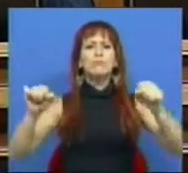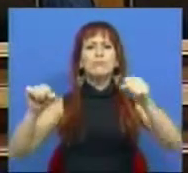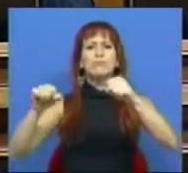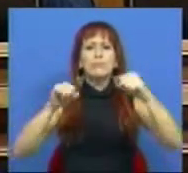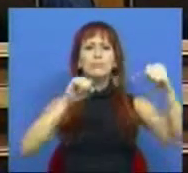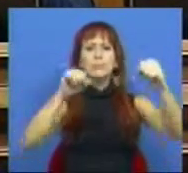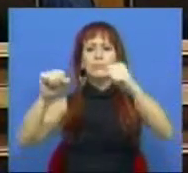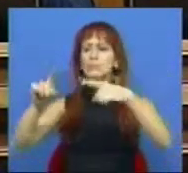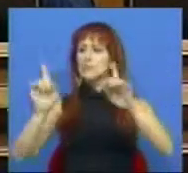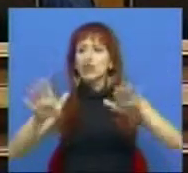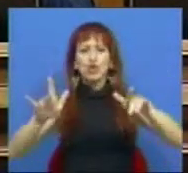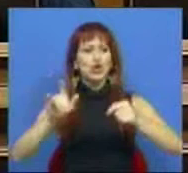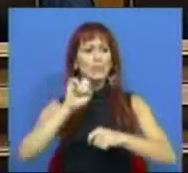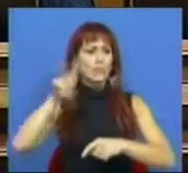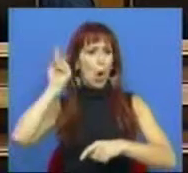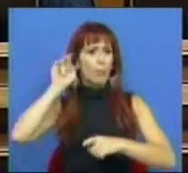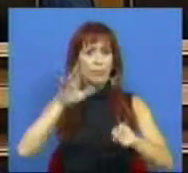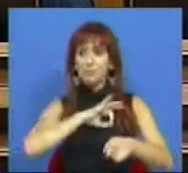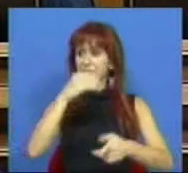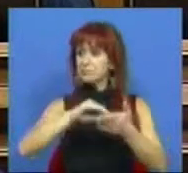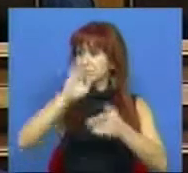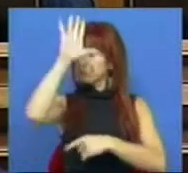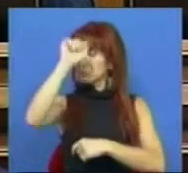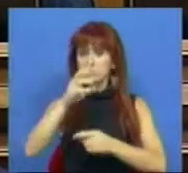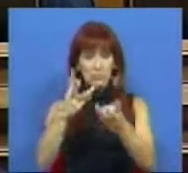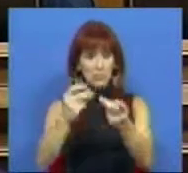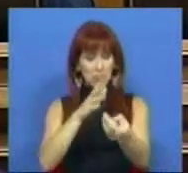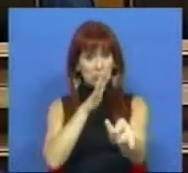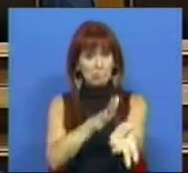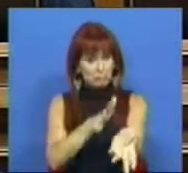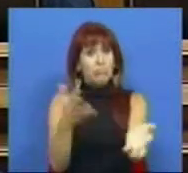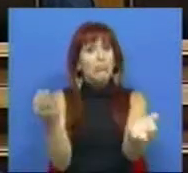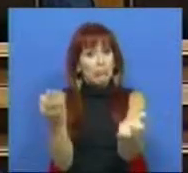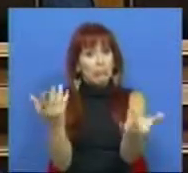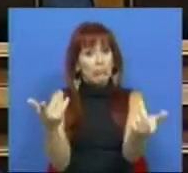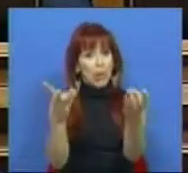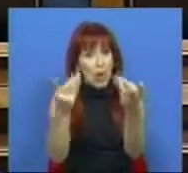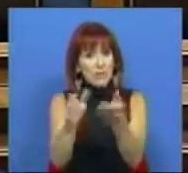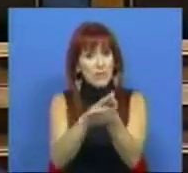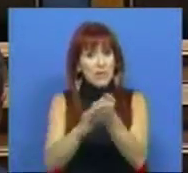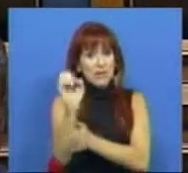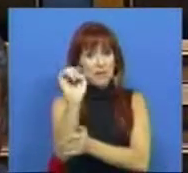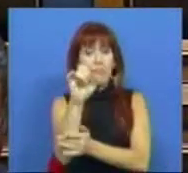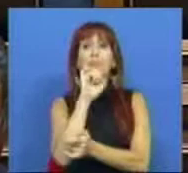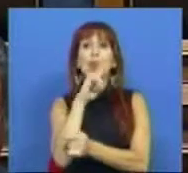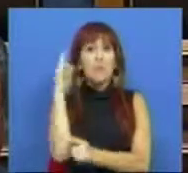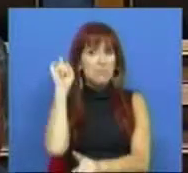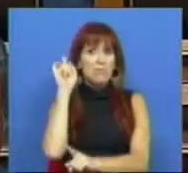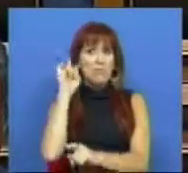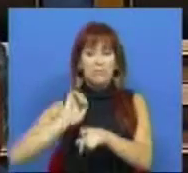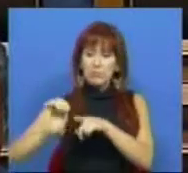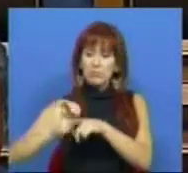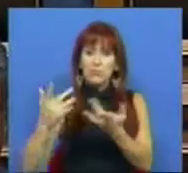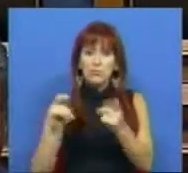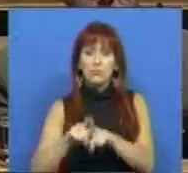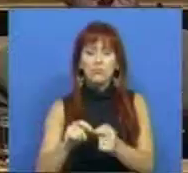consensual. Tivemos até já a oportunidade de ouvir o Sr. Secretário de Estado do Orçamento dizer que, de facto, o orçamento de base zero pode ter méritos e